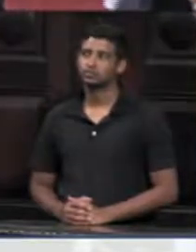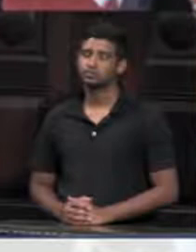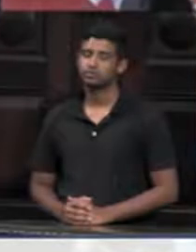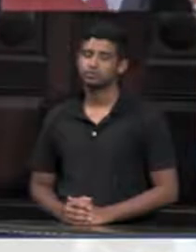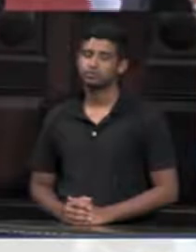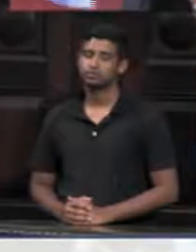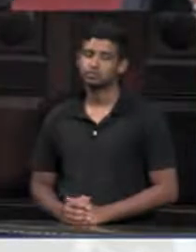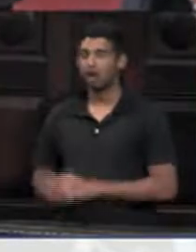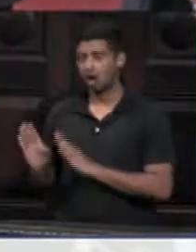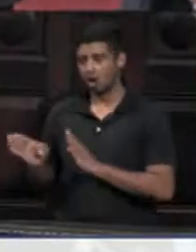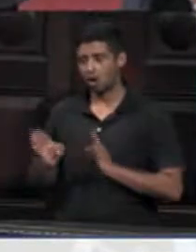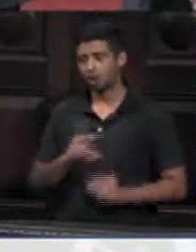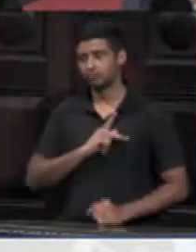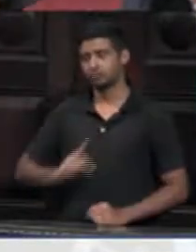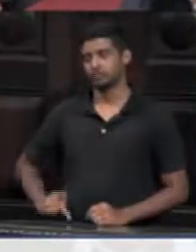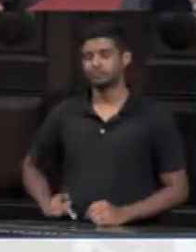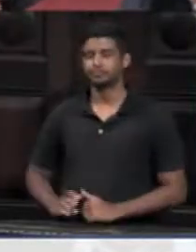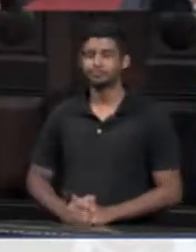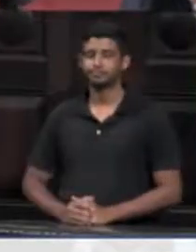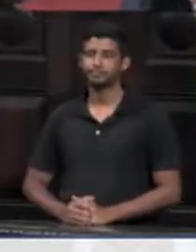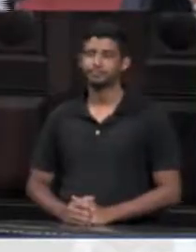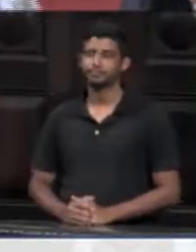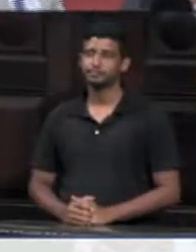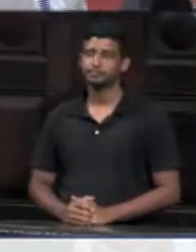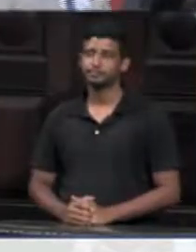Pela ordem, presidente.